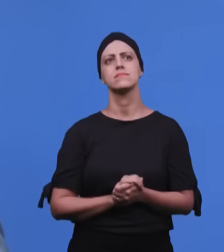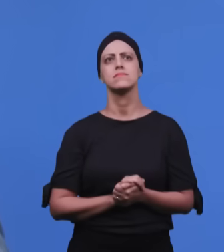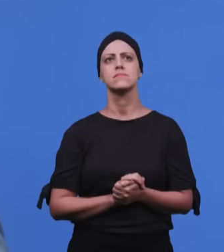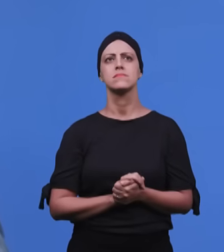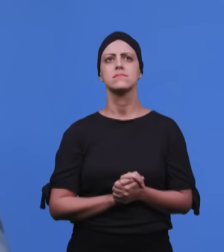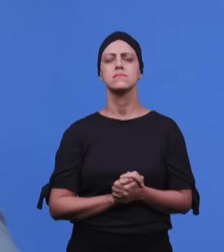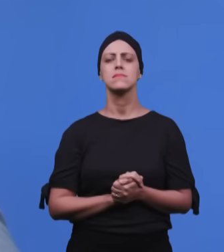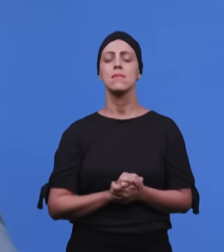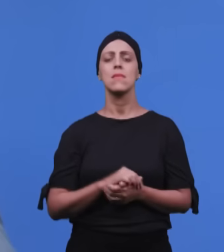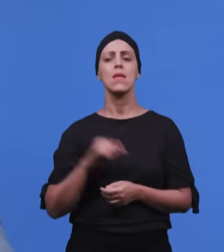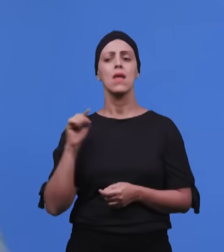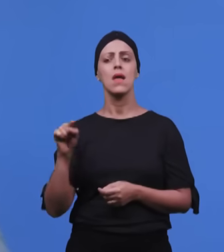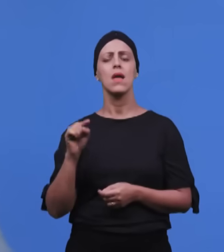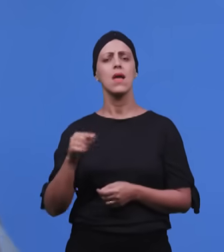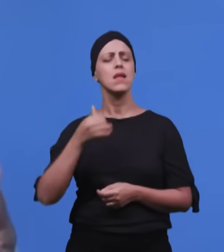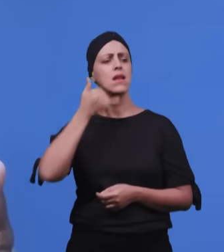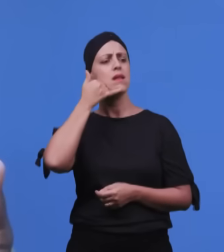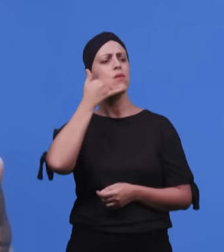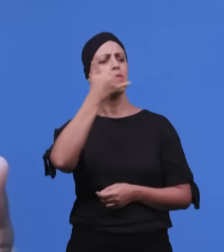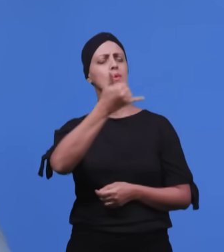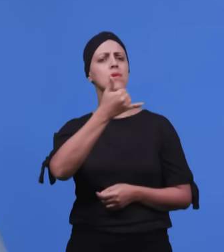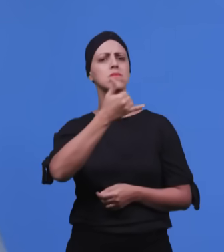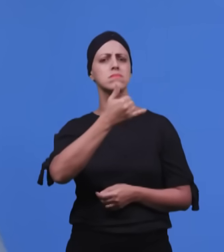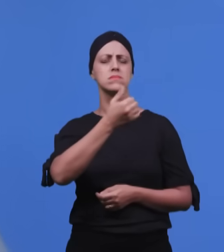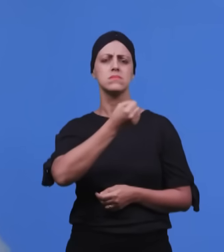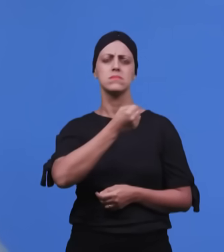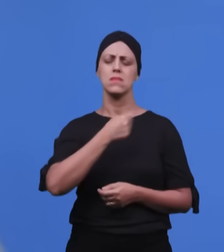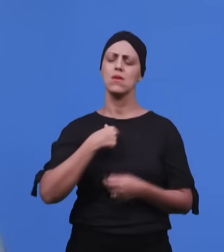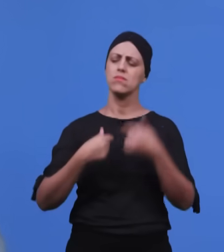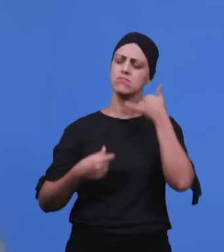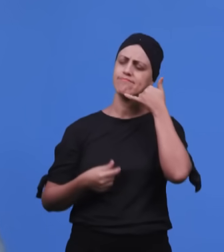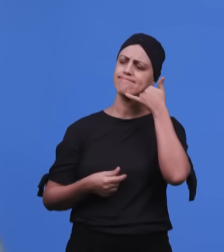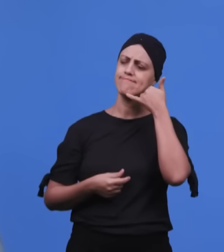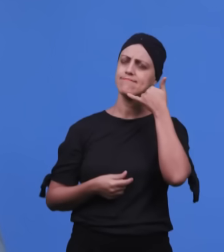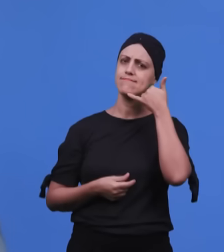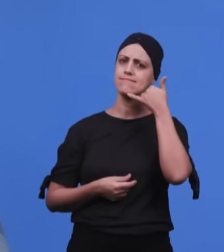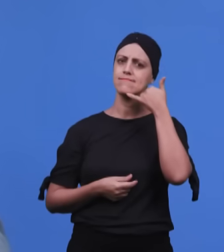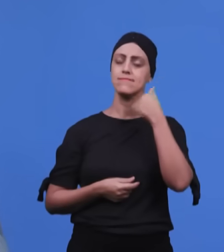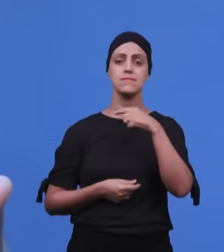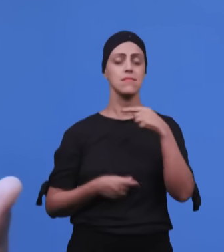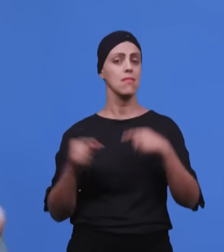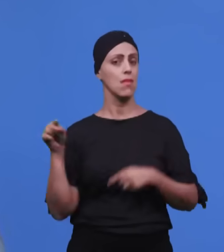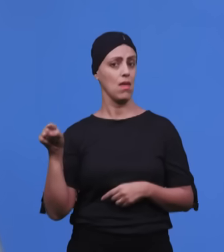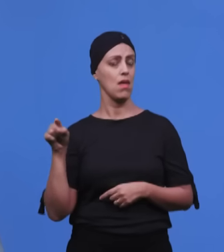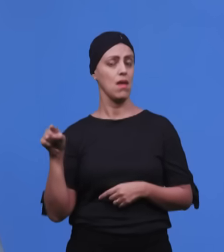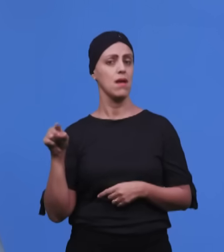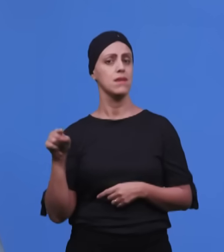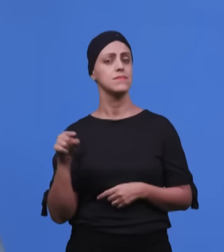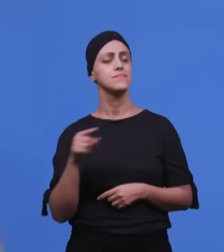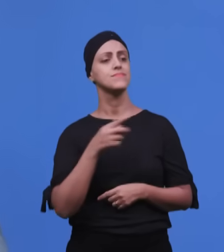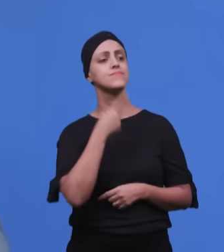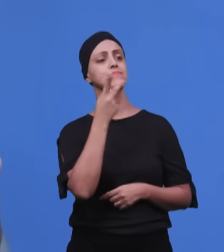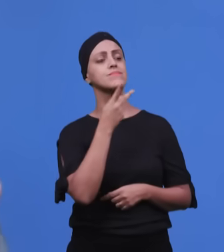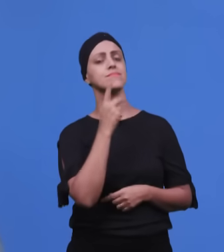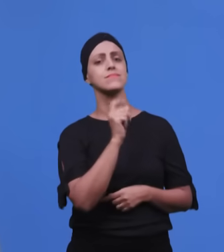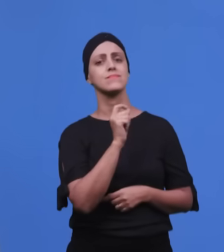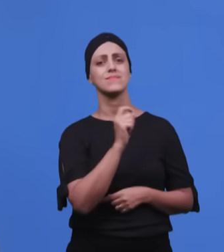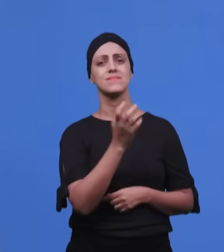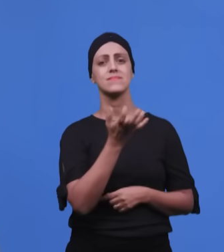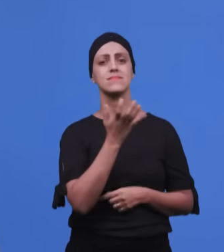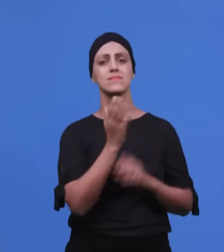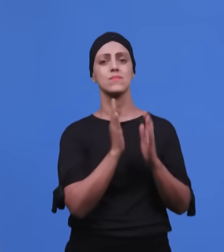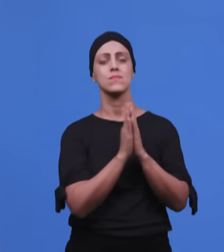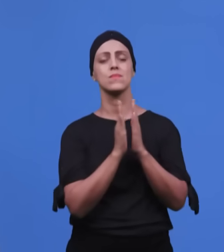dele ele ligou para o 0800 atendi e o questionamento dele ele queria